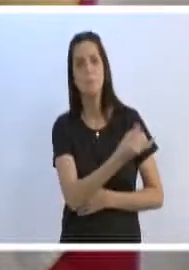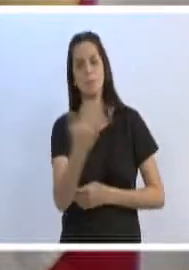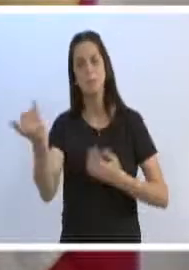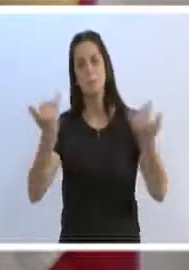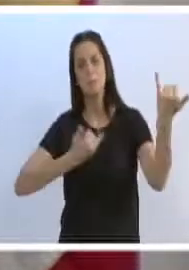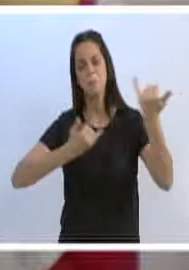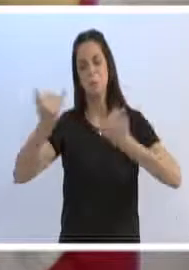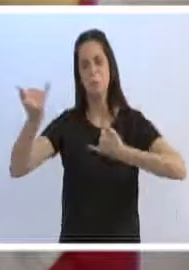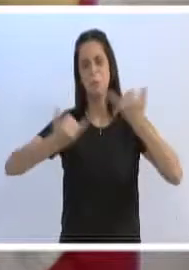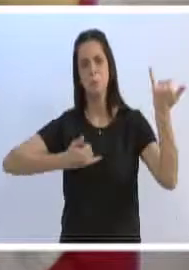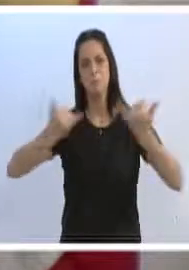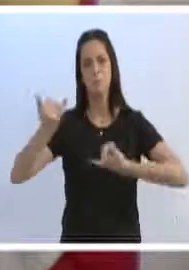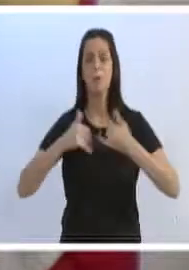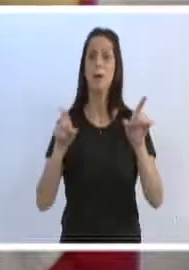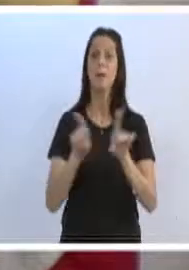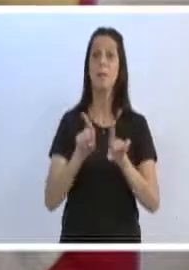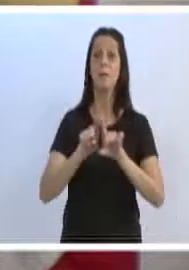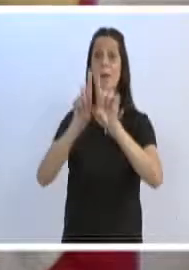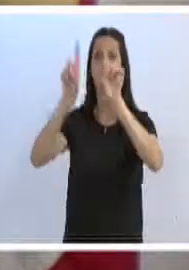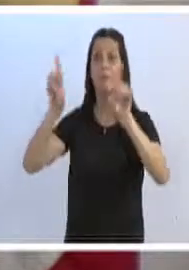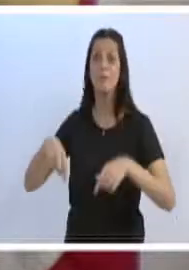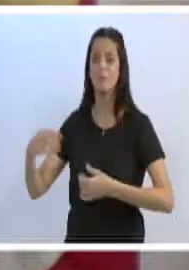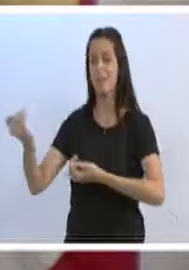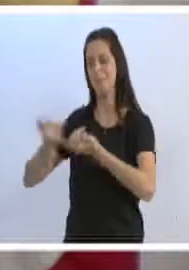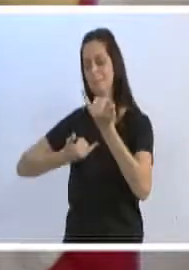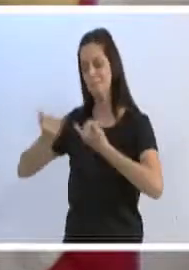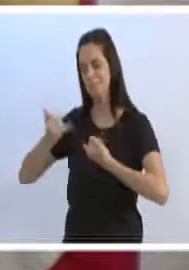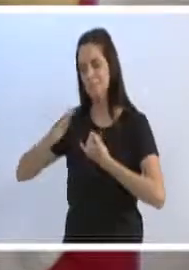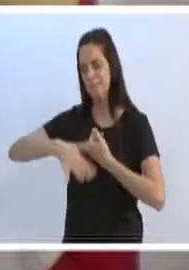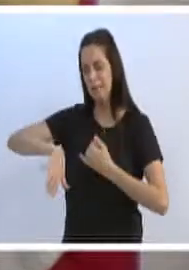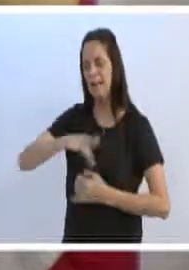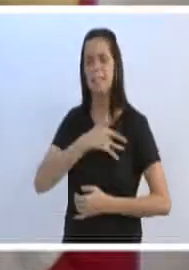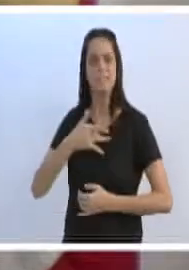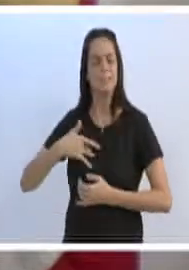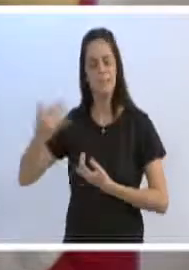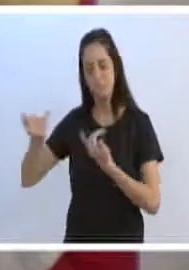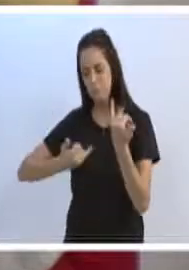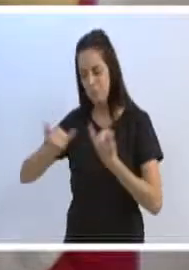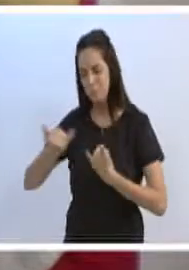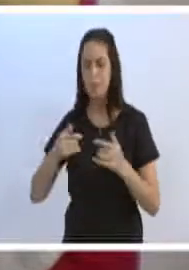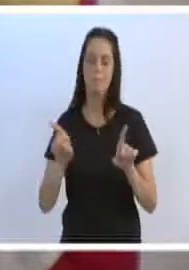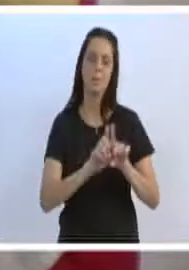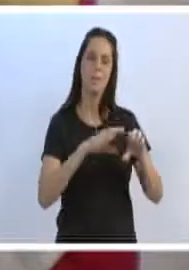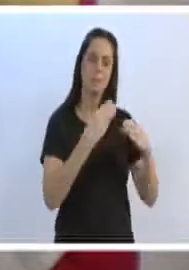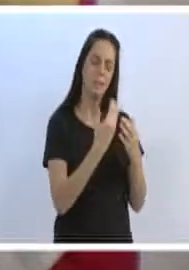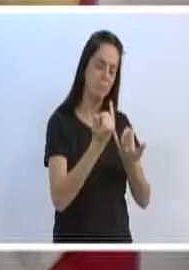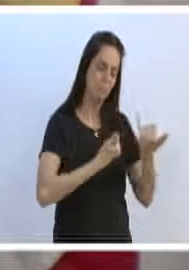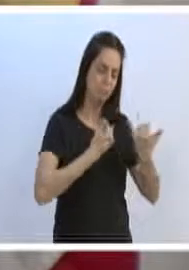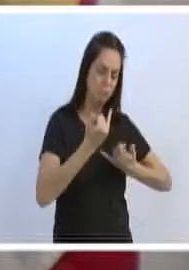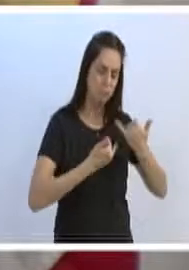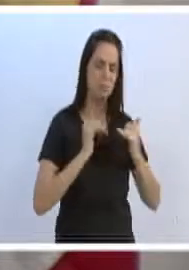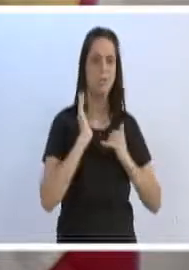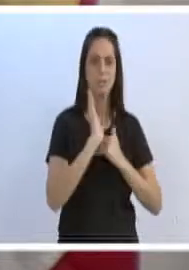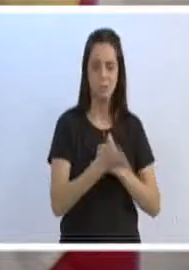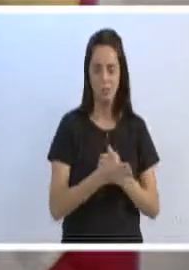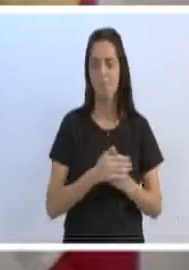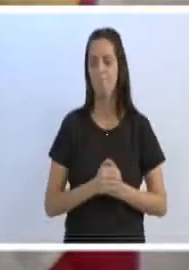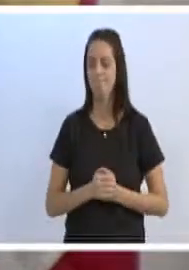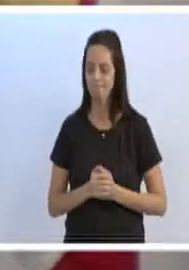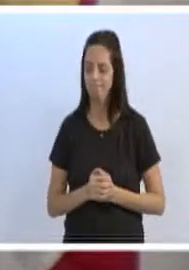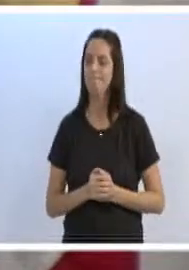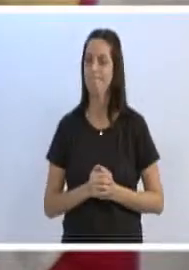os colaboradores ou seja os servidores da área da saúde bem como a comunidade que estão